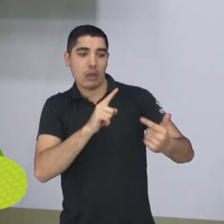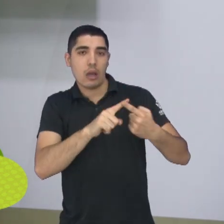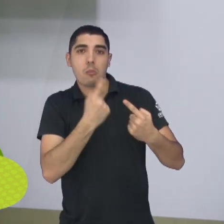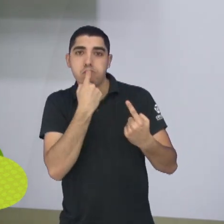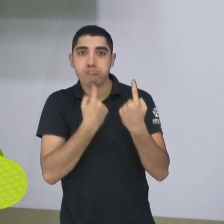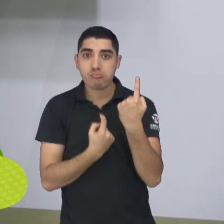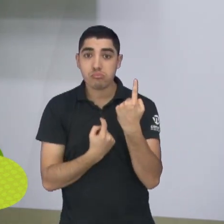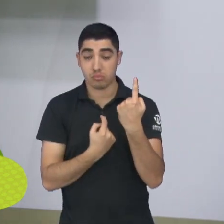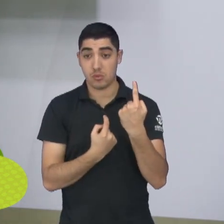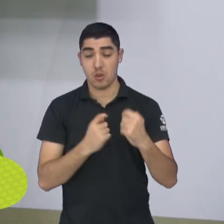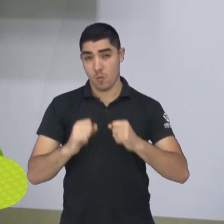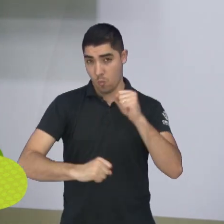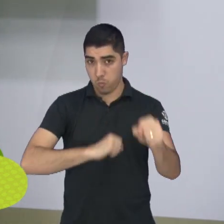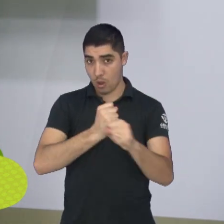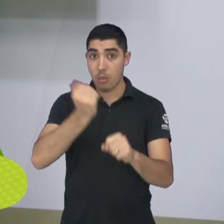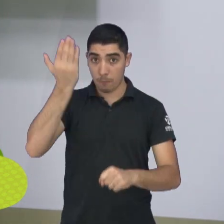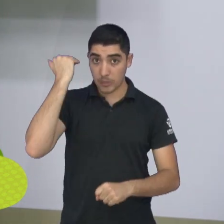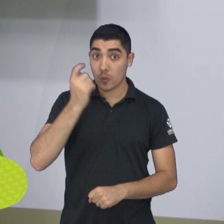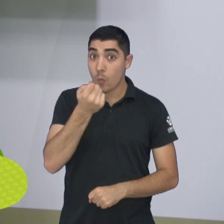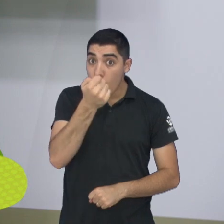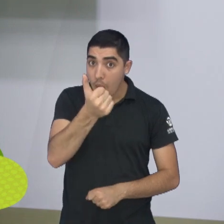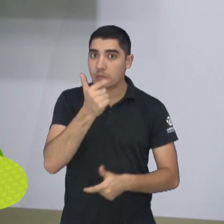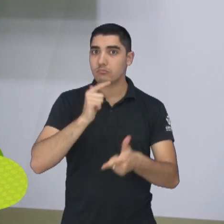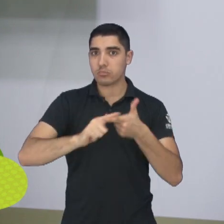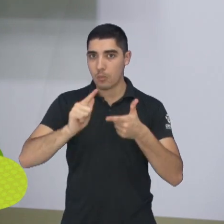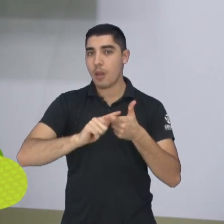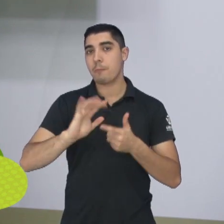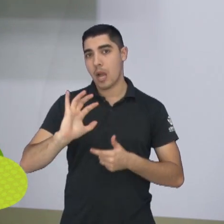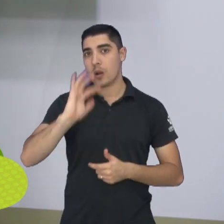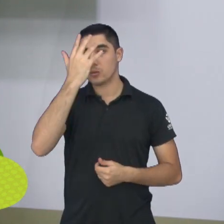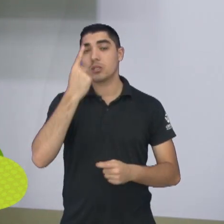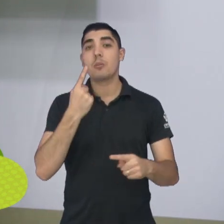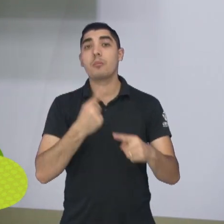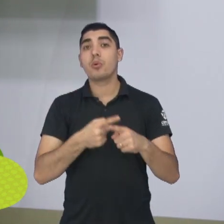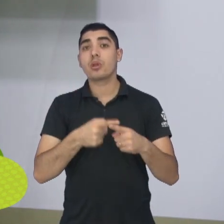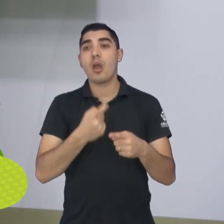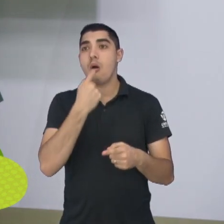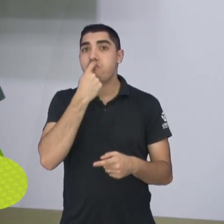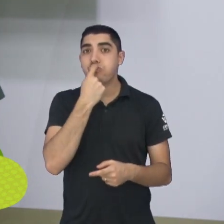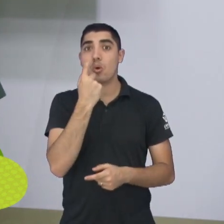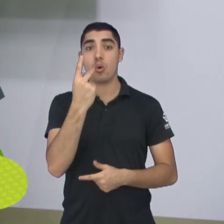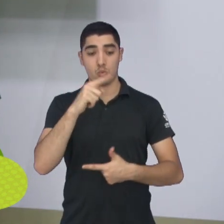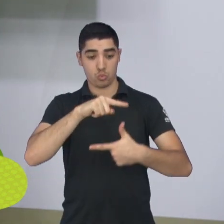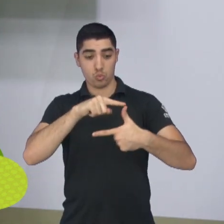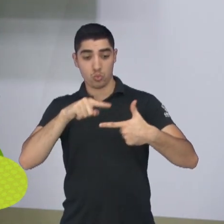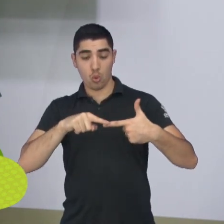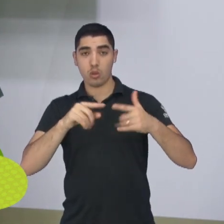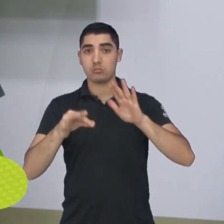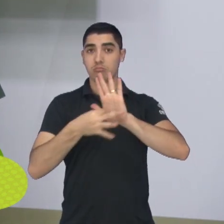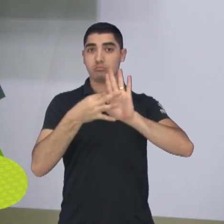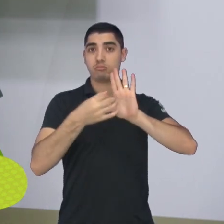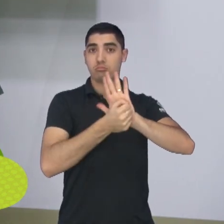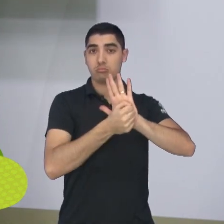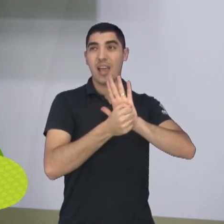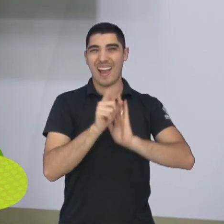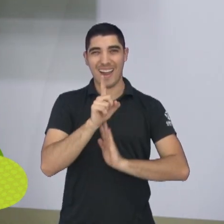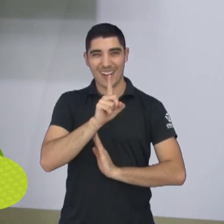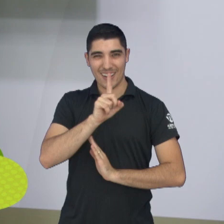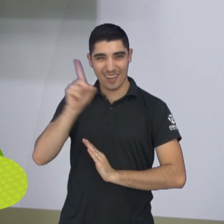passado quase teve um problema por causa disso, porque só escreveu 2 e num jogo em Presidente Prudente